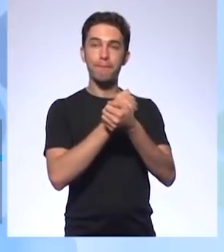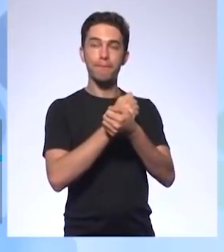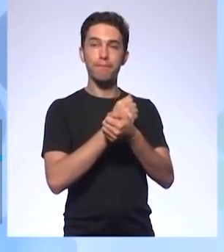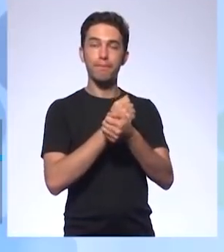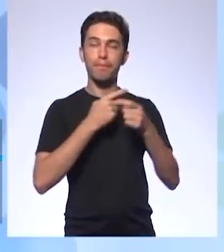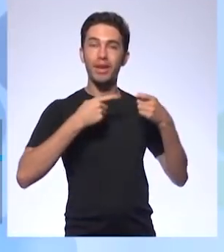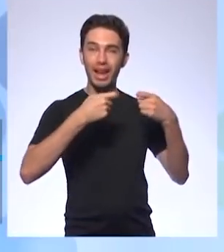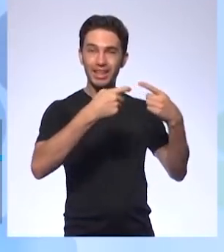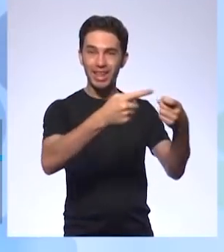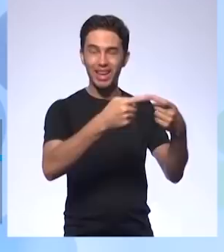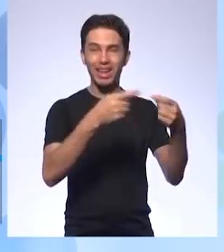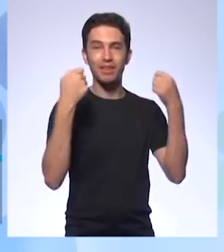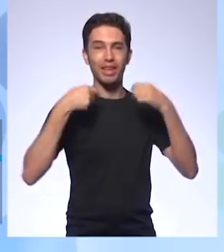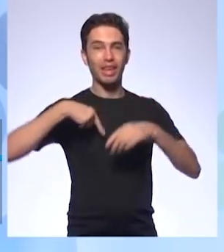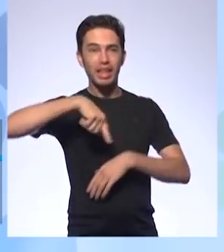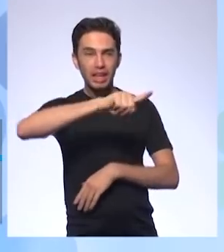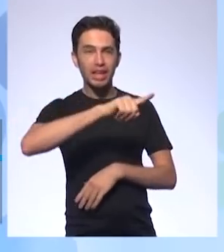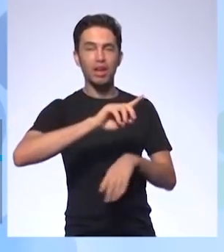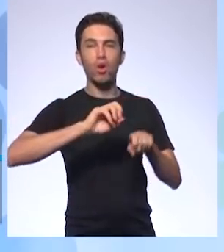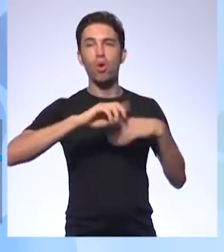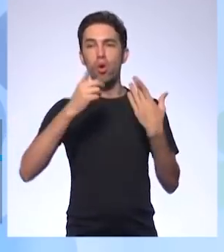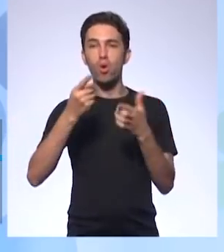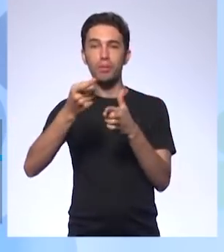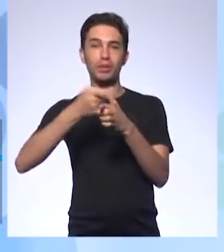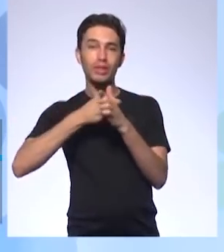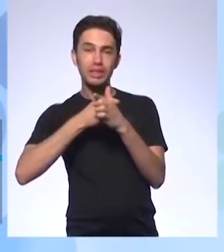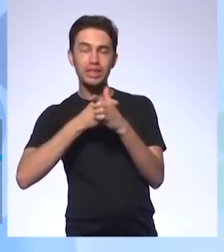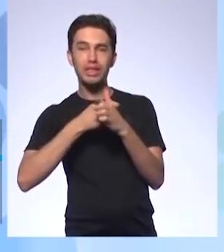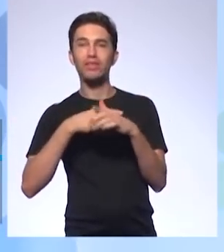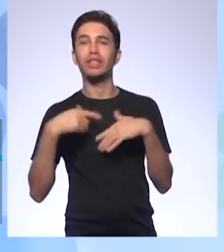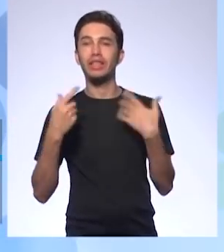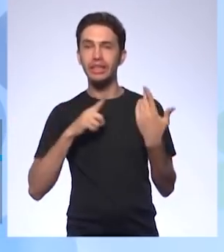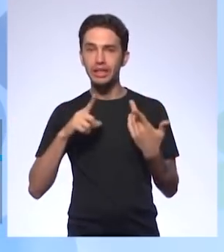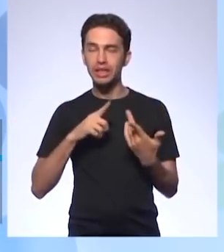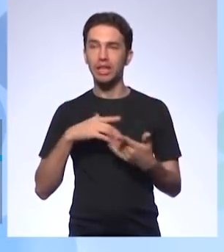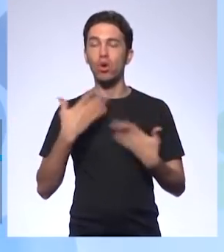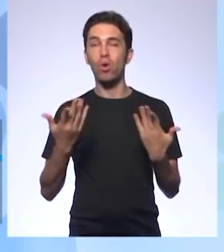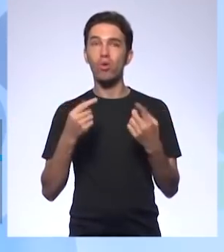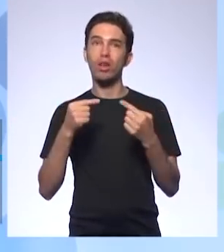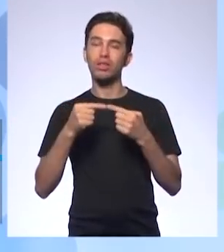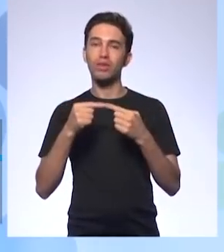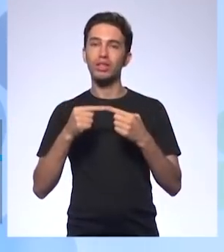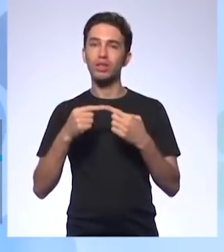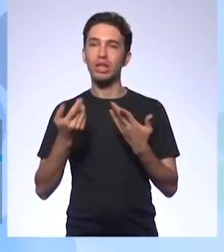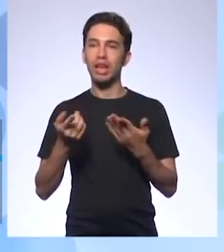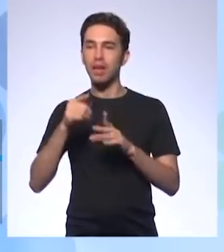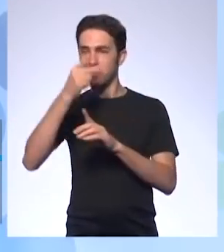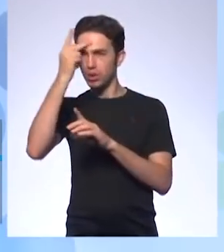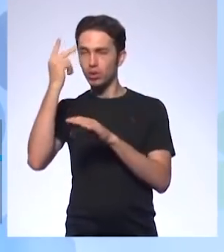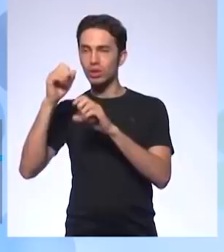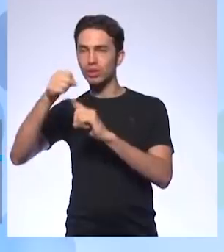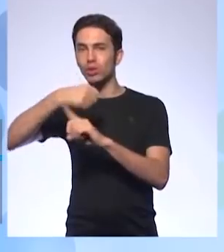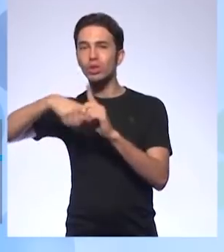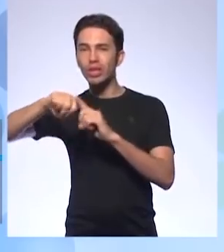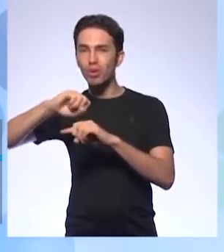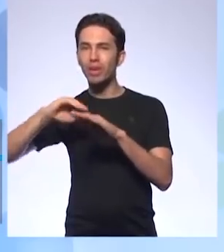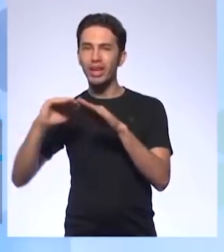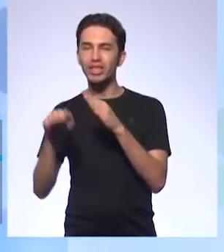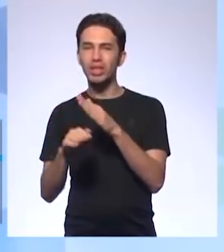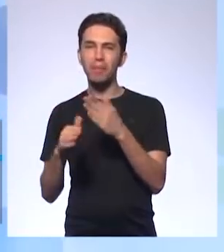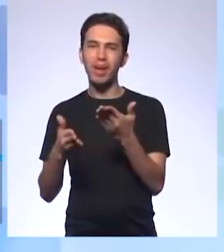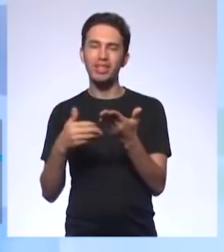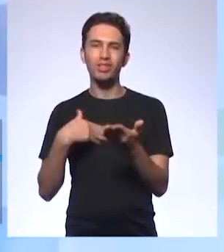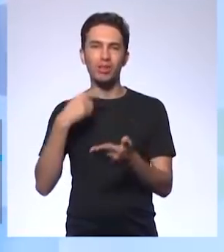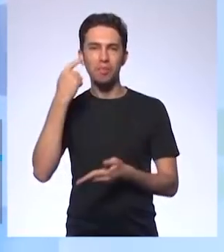ou você estava devendo, ou era uma condição meio que social. Certo? Essa é a forma de se tornar aqui um